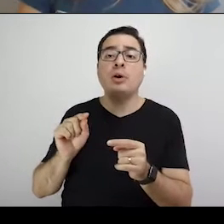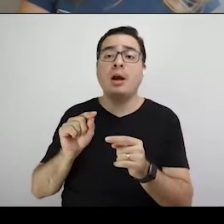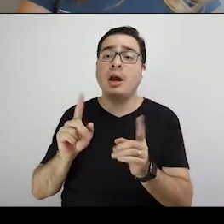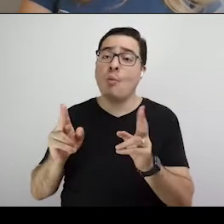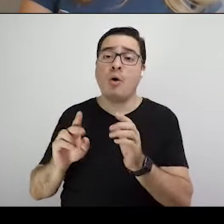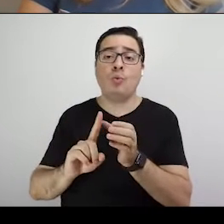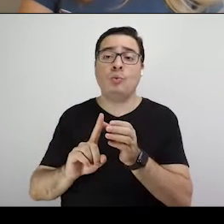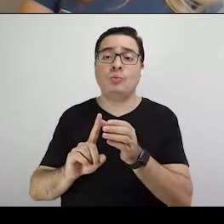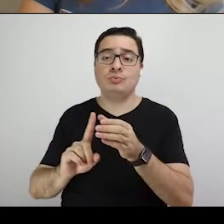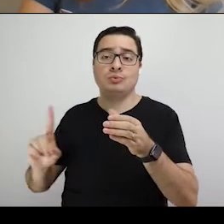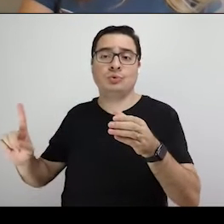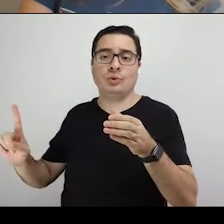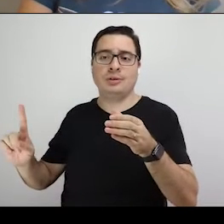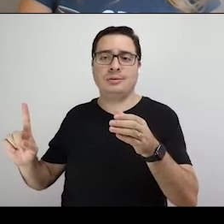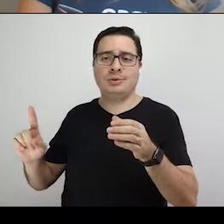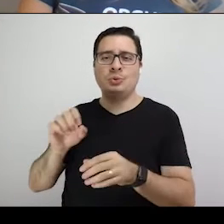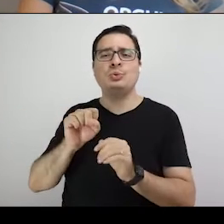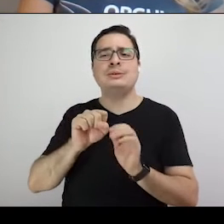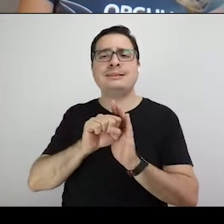excluído do século XXI.